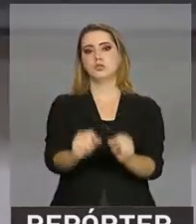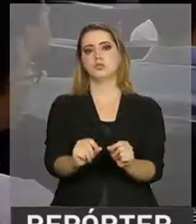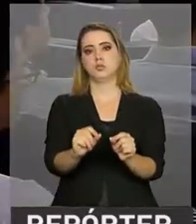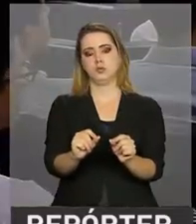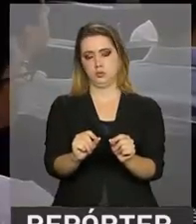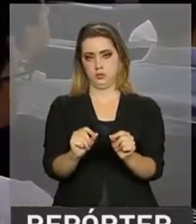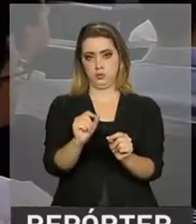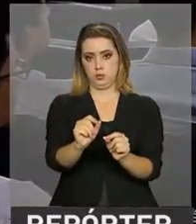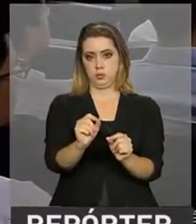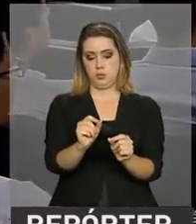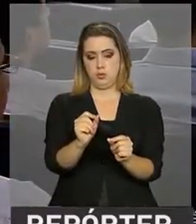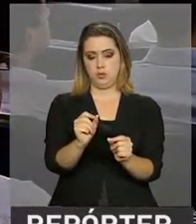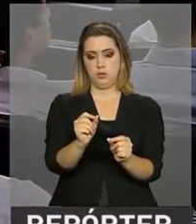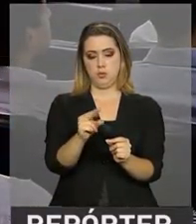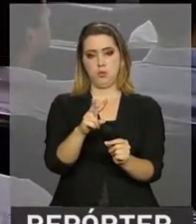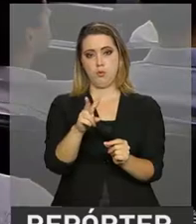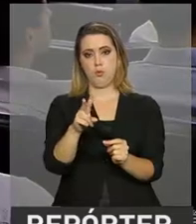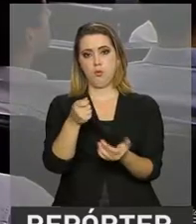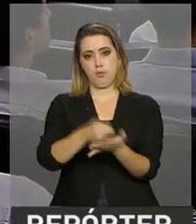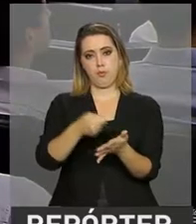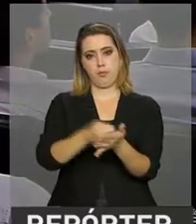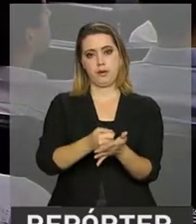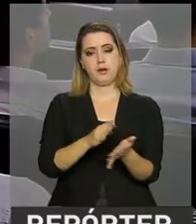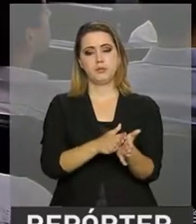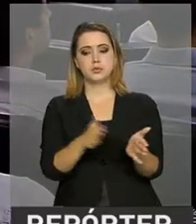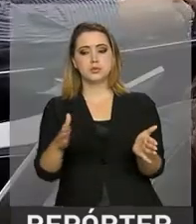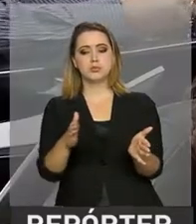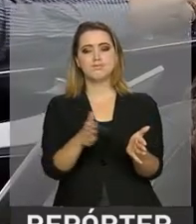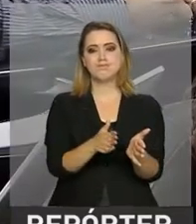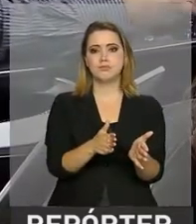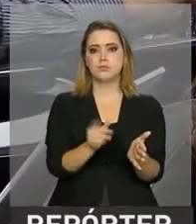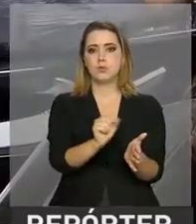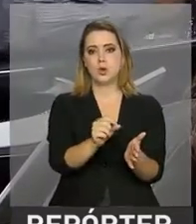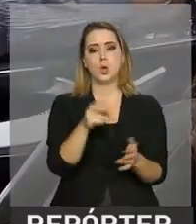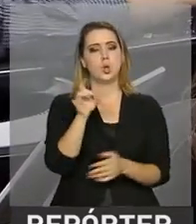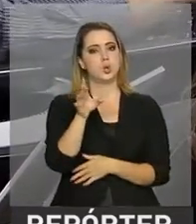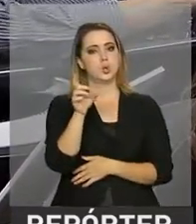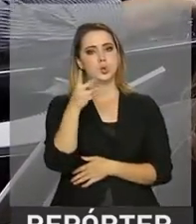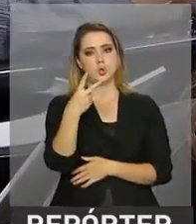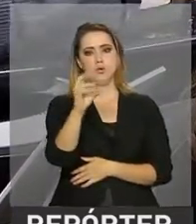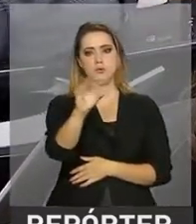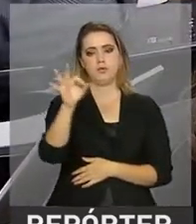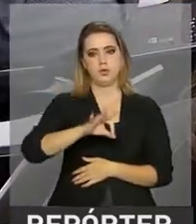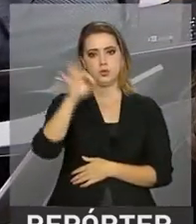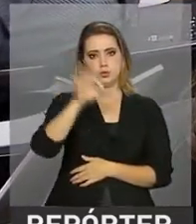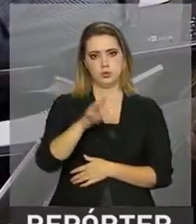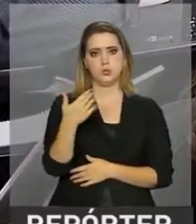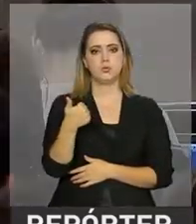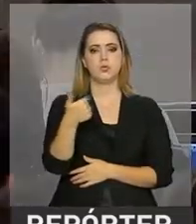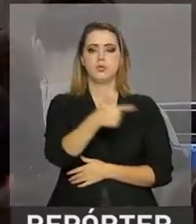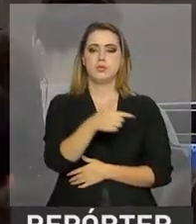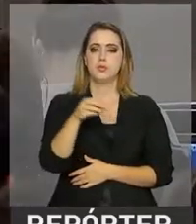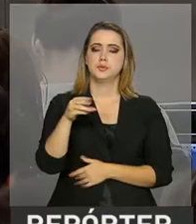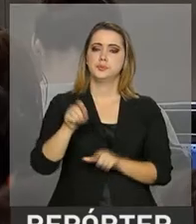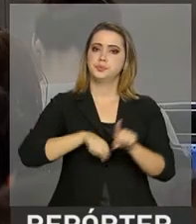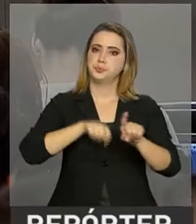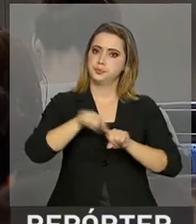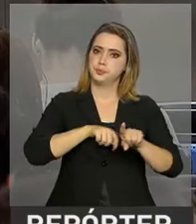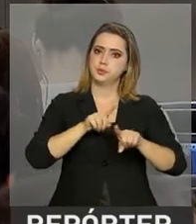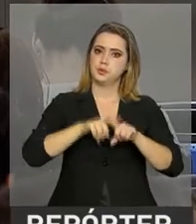prazo tanto que a expectativa riva é que só 20% das dívidas sejam cobradas em 12 meses já em relação